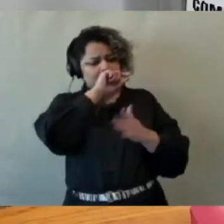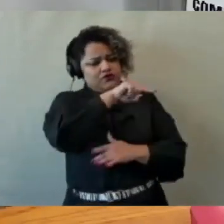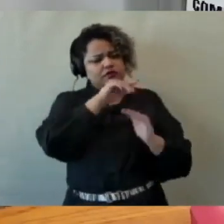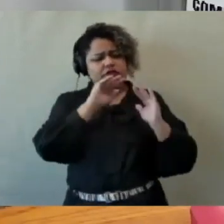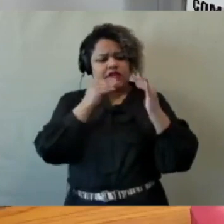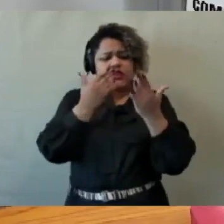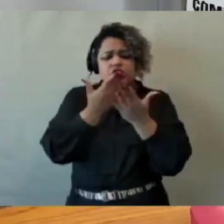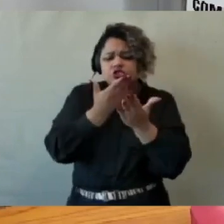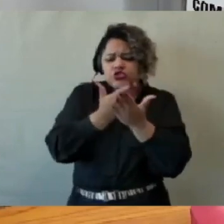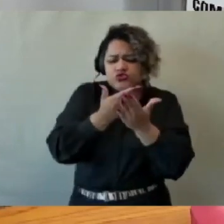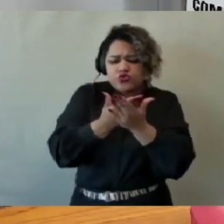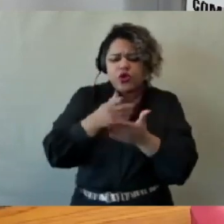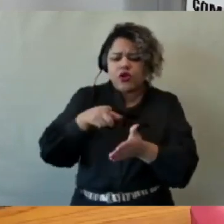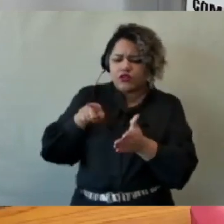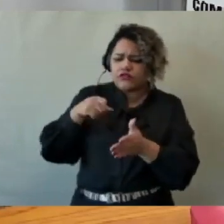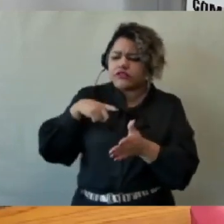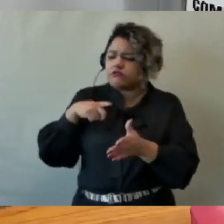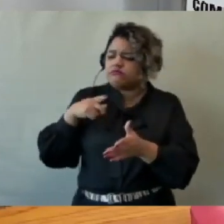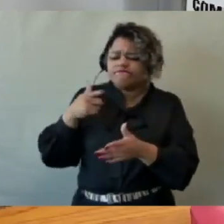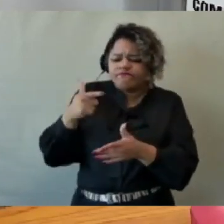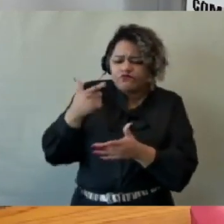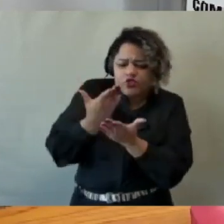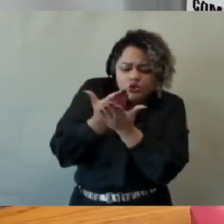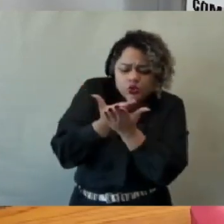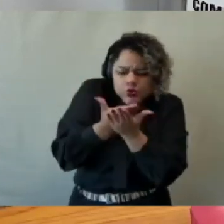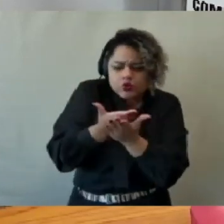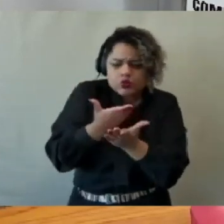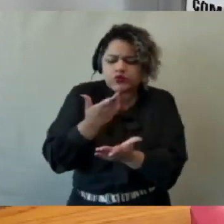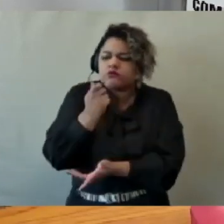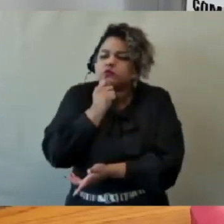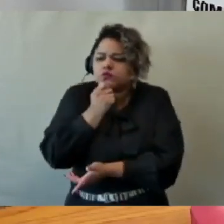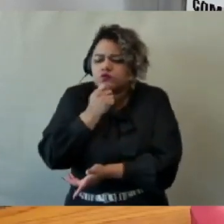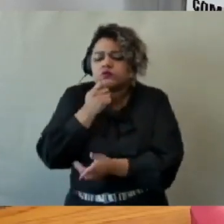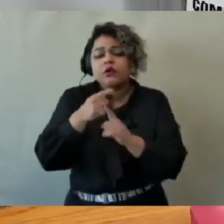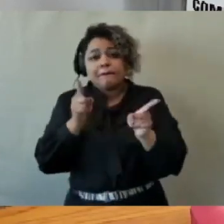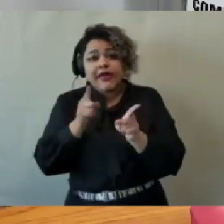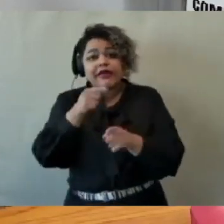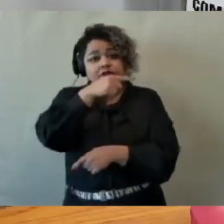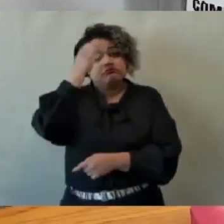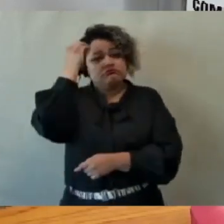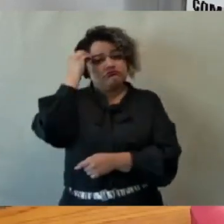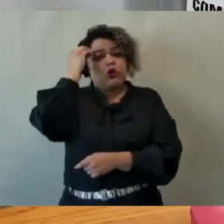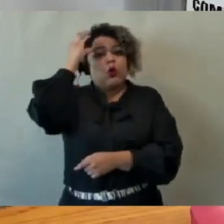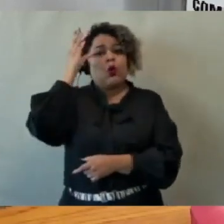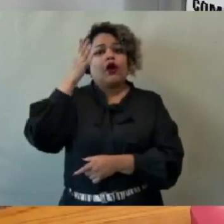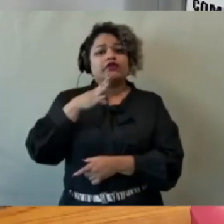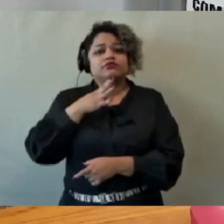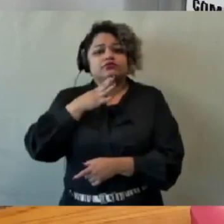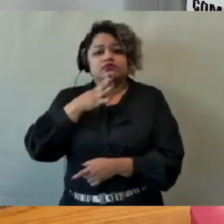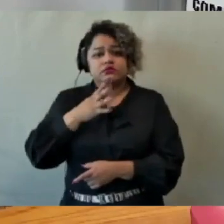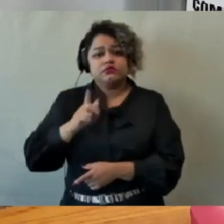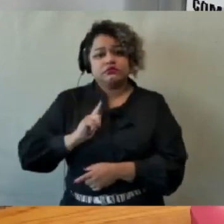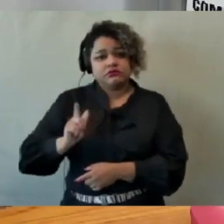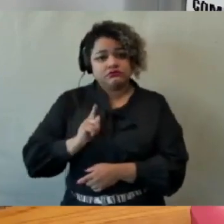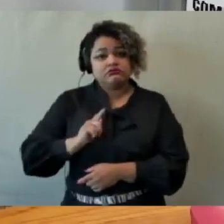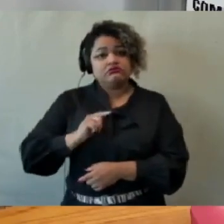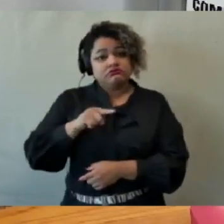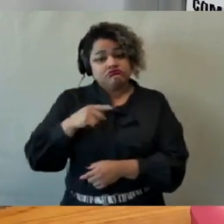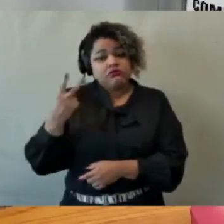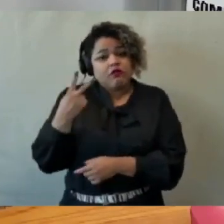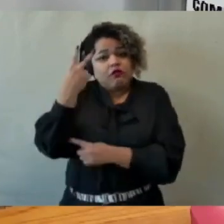O conhecimento, ele vale muito, né? De repente, o que faltava para você, então, era um